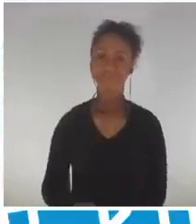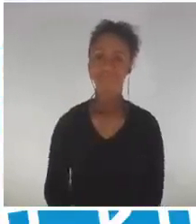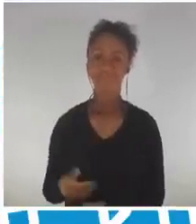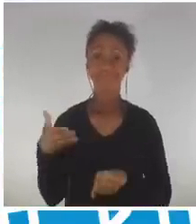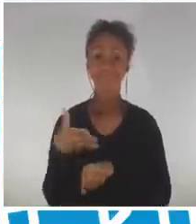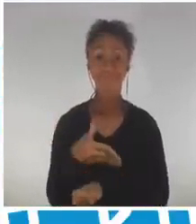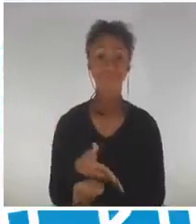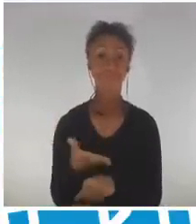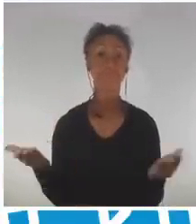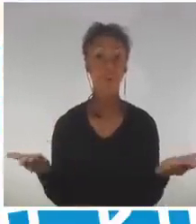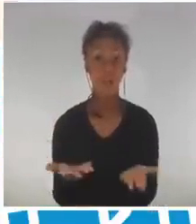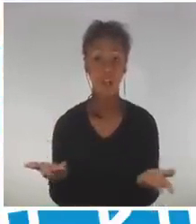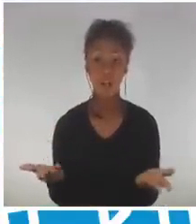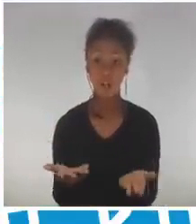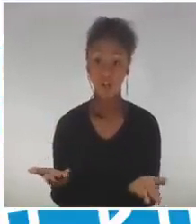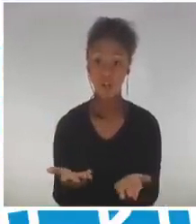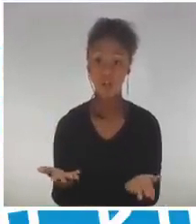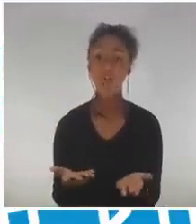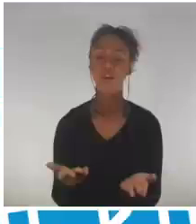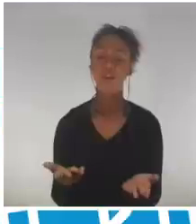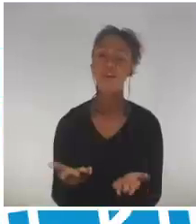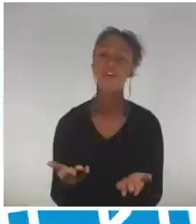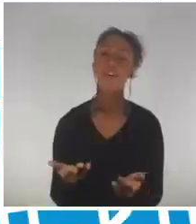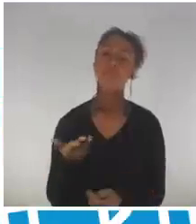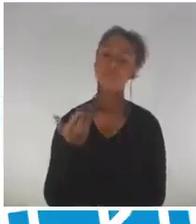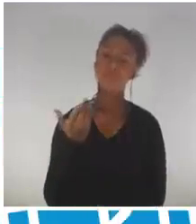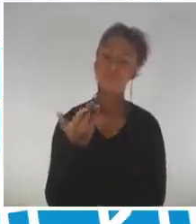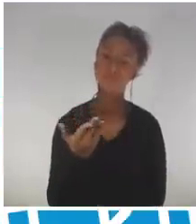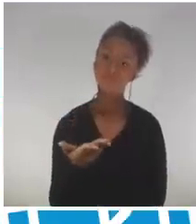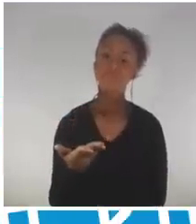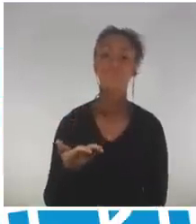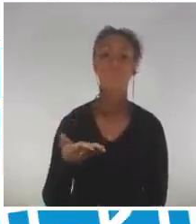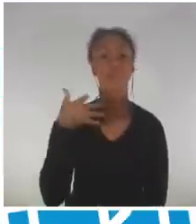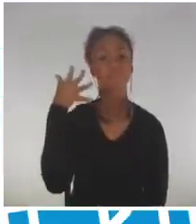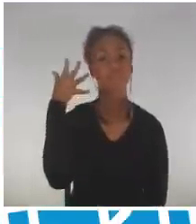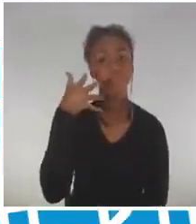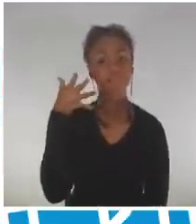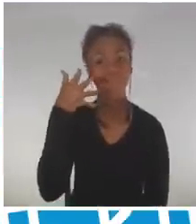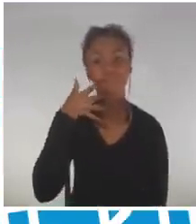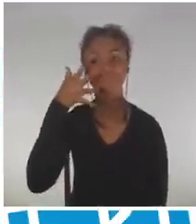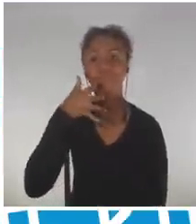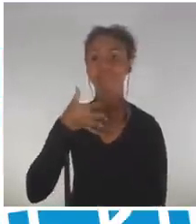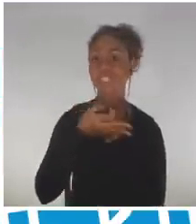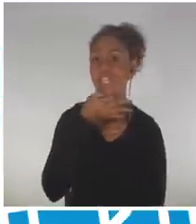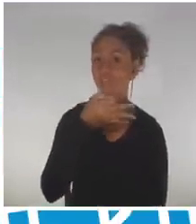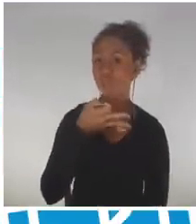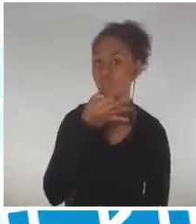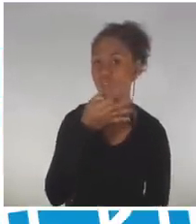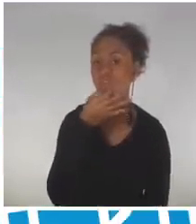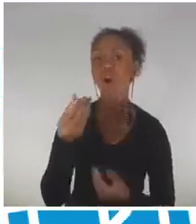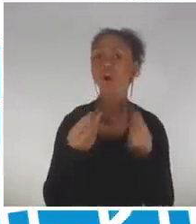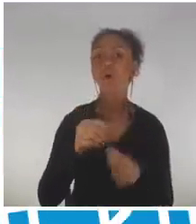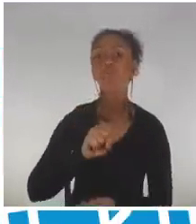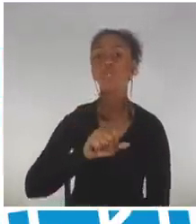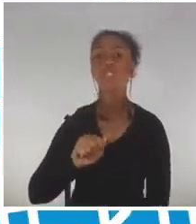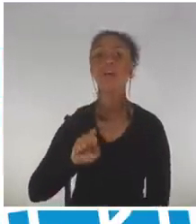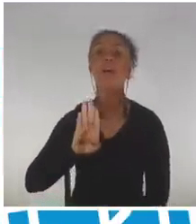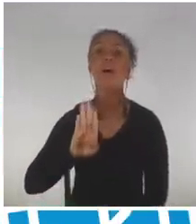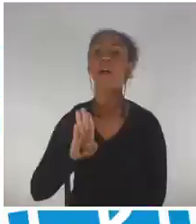a palavra para as suas sugestões sobre o futuro do SAEB. Obrigada, professor.